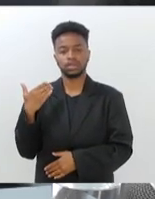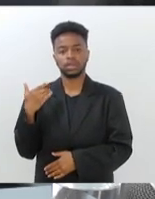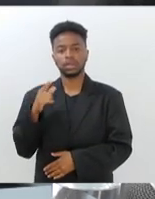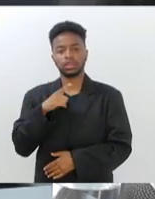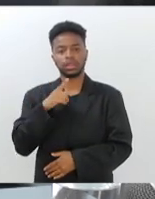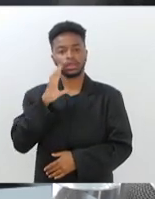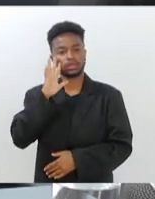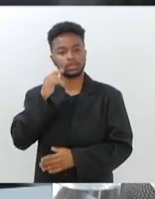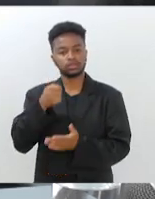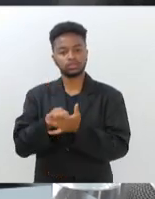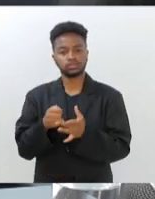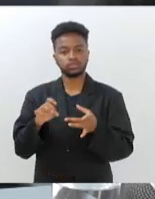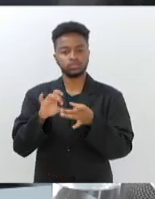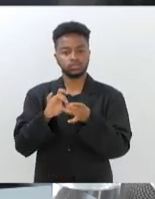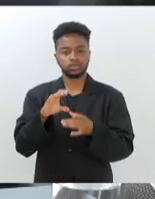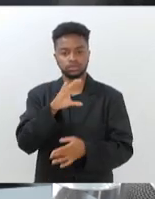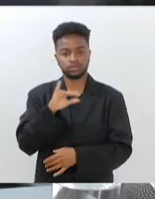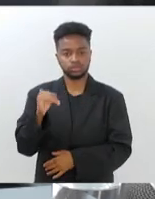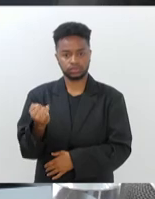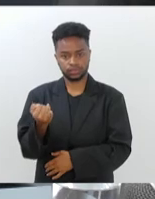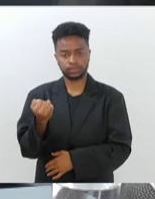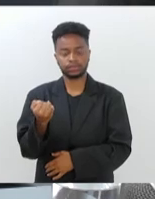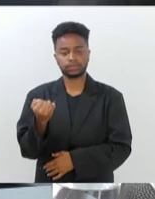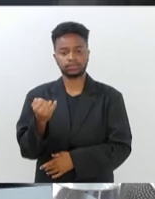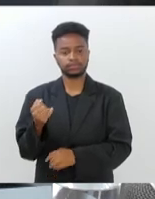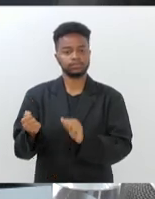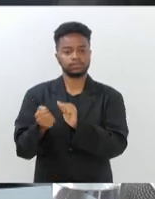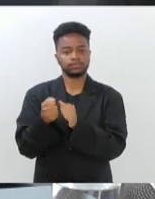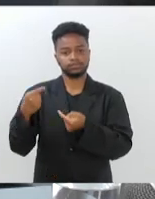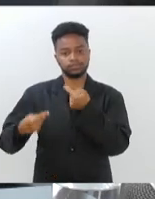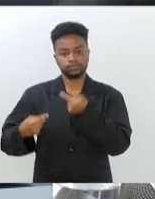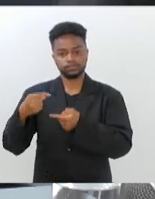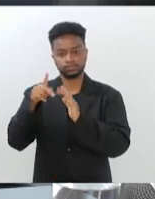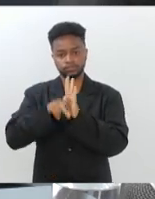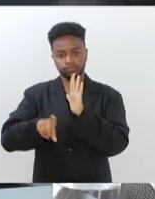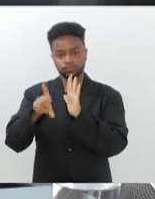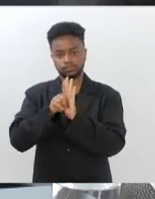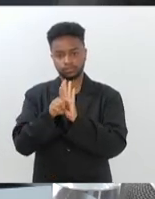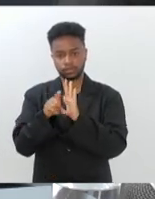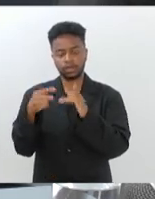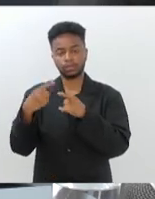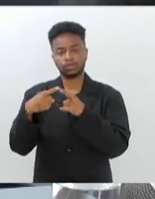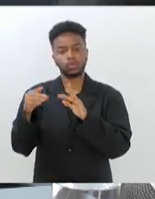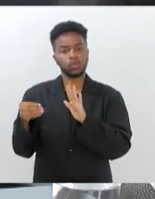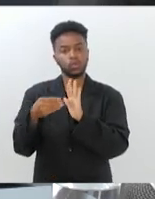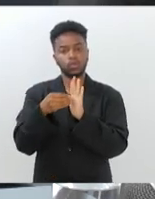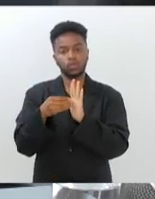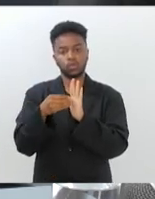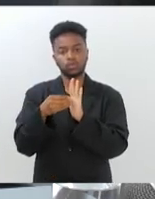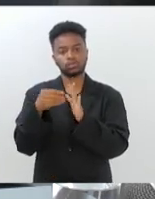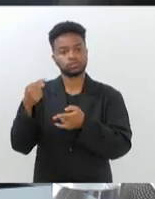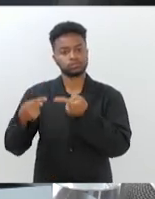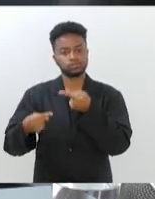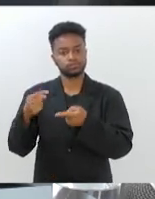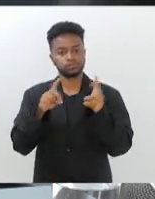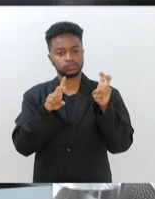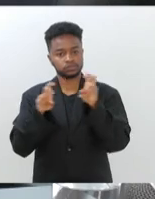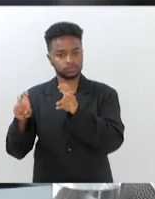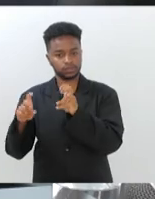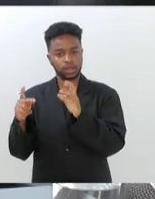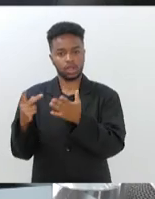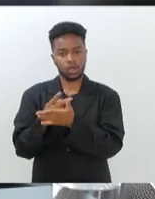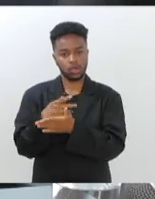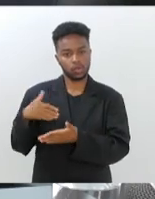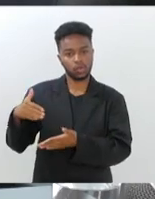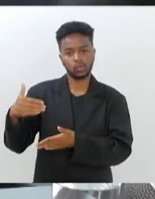deliberação da ccj justamente numa discussão de um projeto de lei que trouxe a discussão de algo que tava acontecendo que era